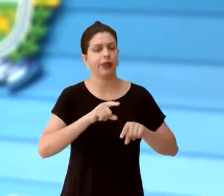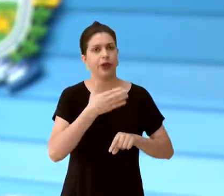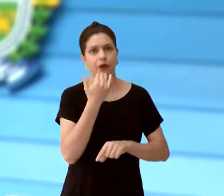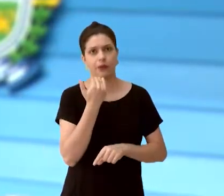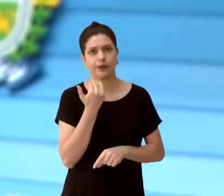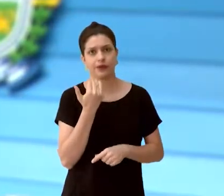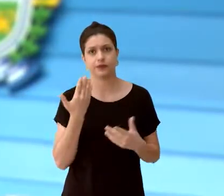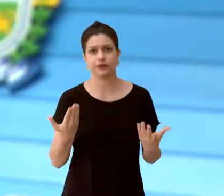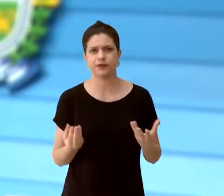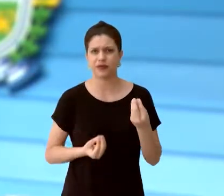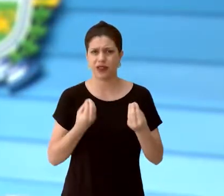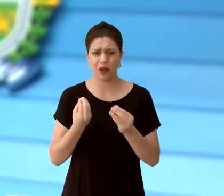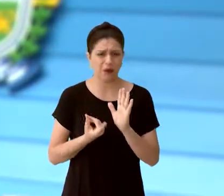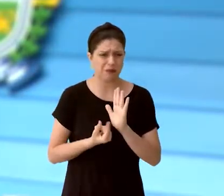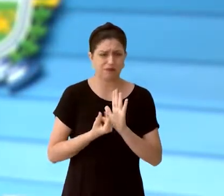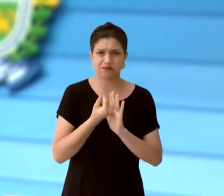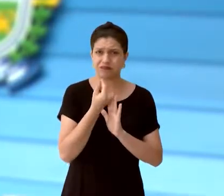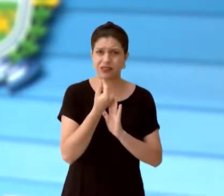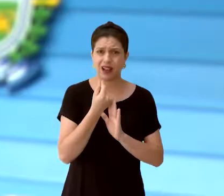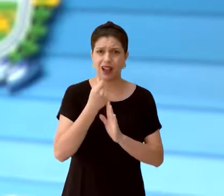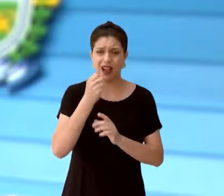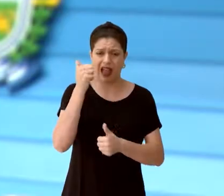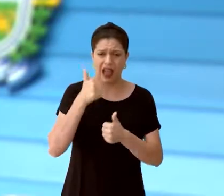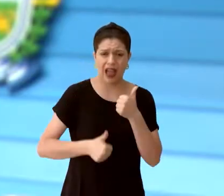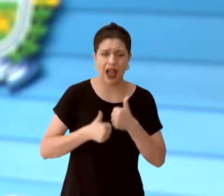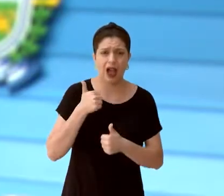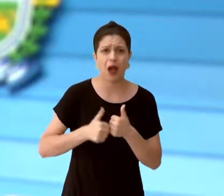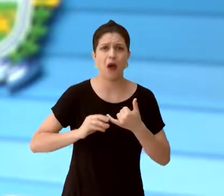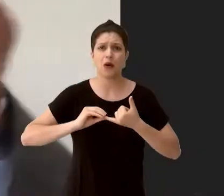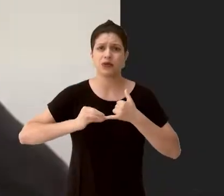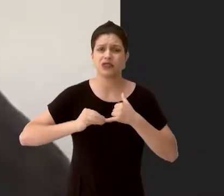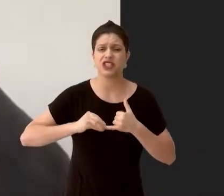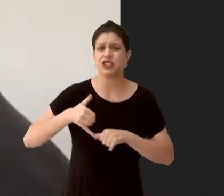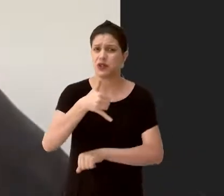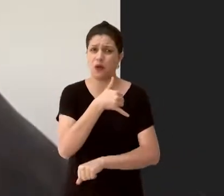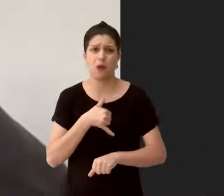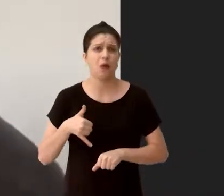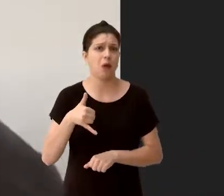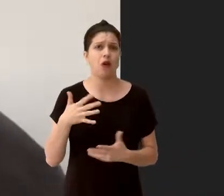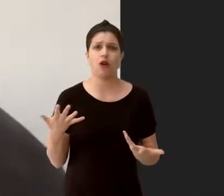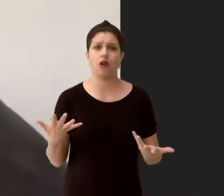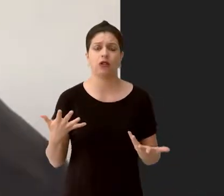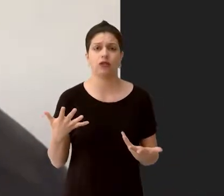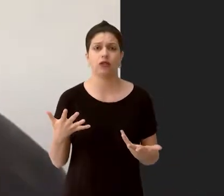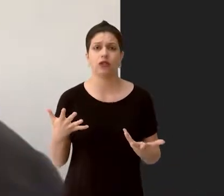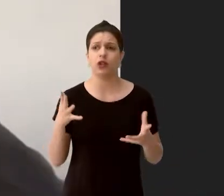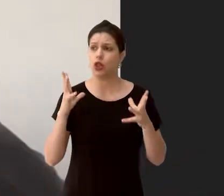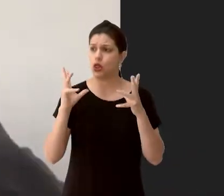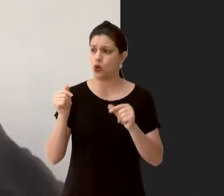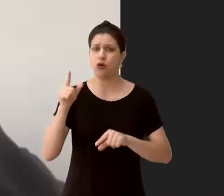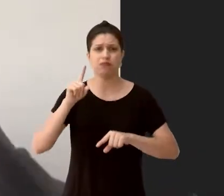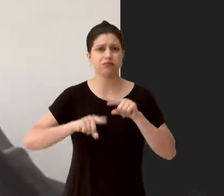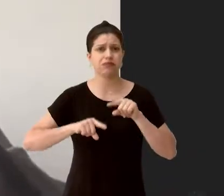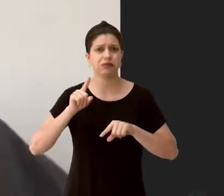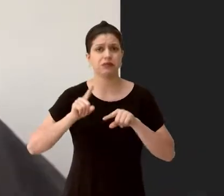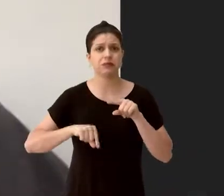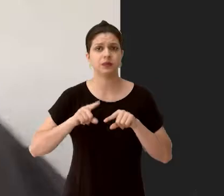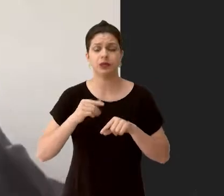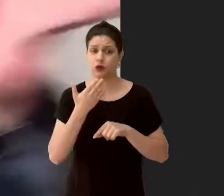compõem principalmente a cesta básica do sul mato-grossense. O preço do arroz, o preço do feijão, do